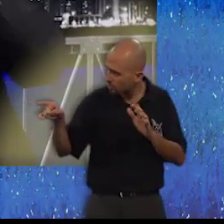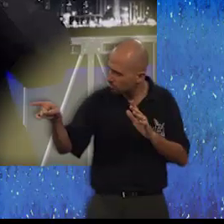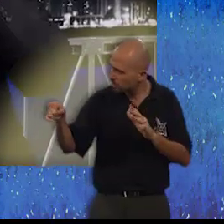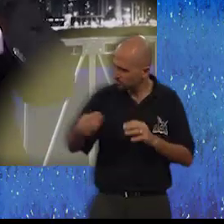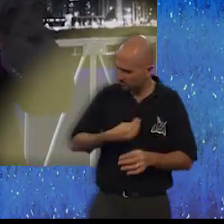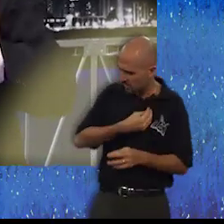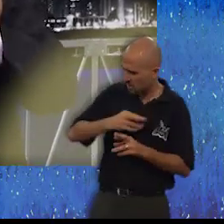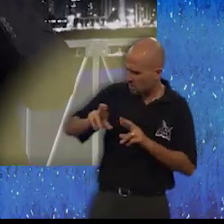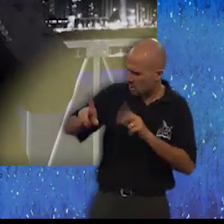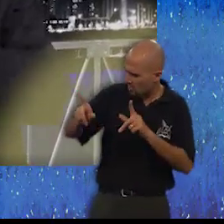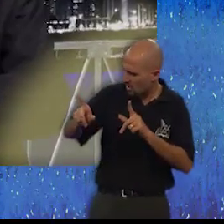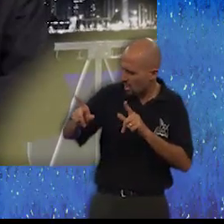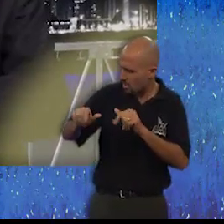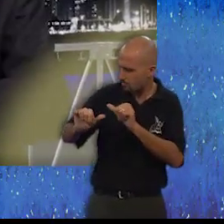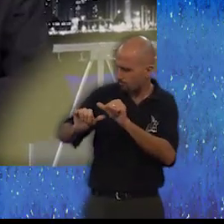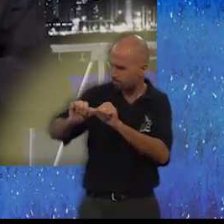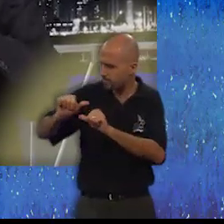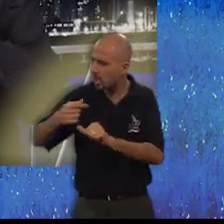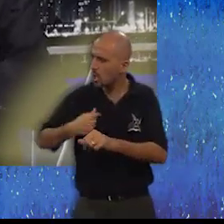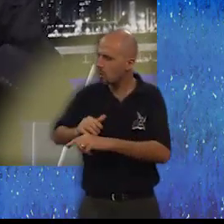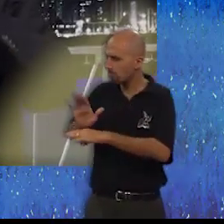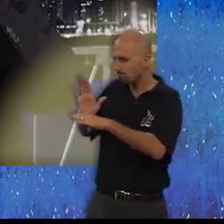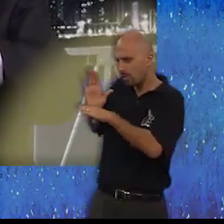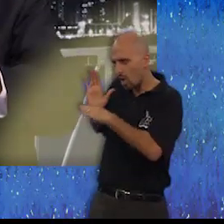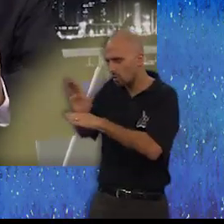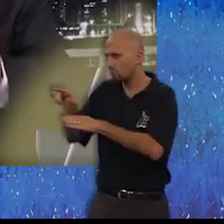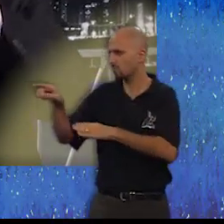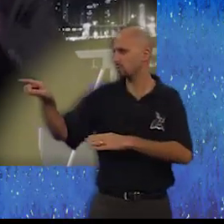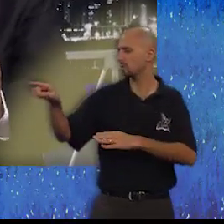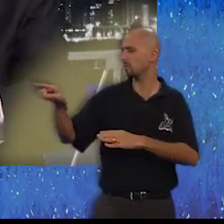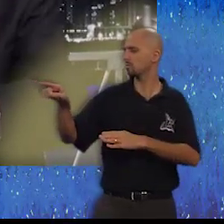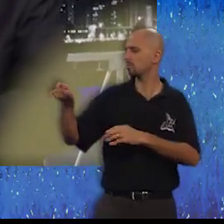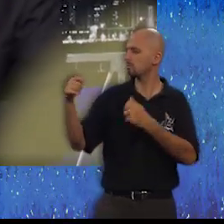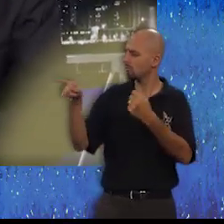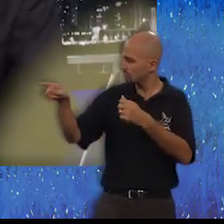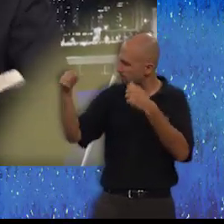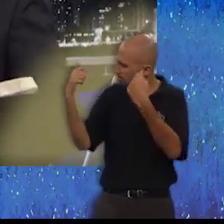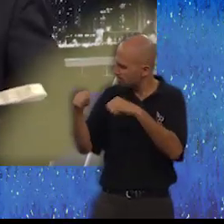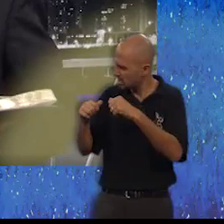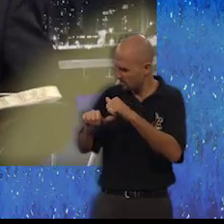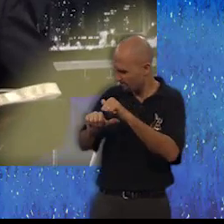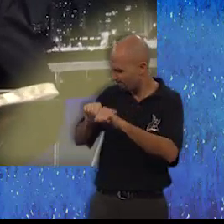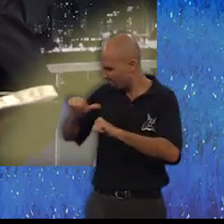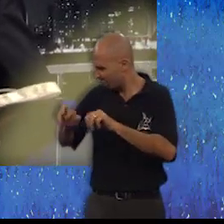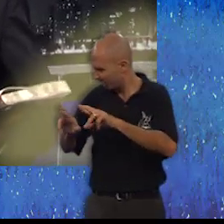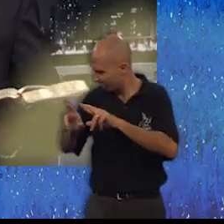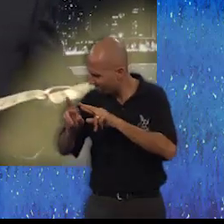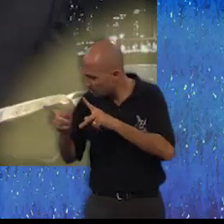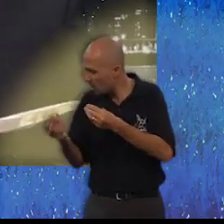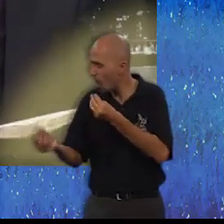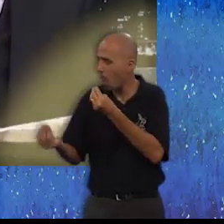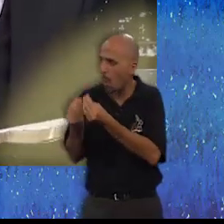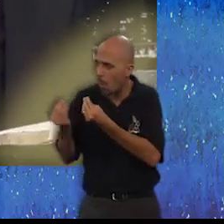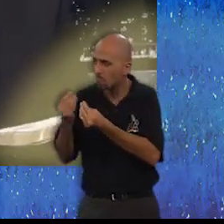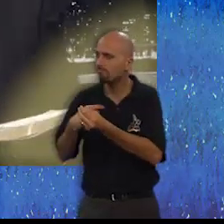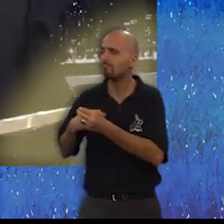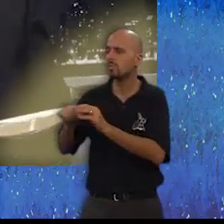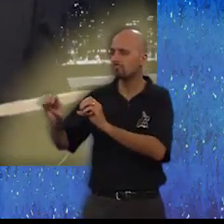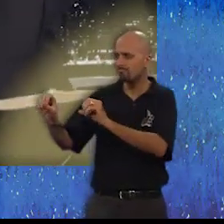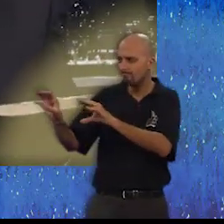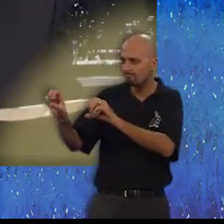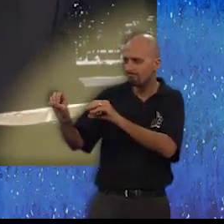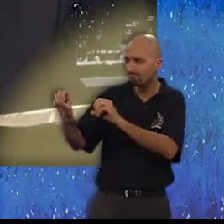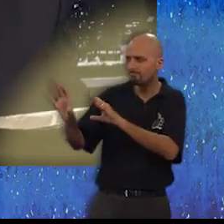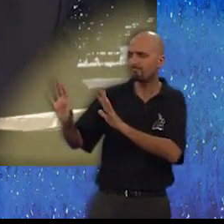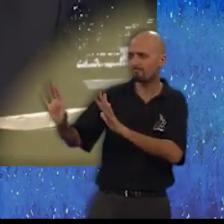Nicodemos, nascer de novo, eu vou te ajudar, entendeu? Eu vou te ajudar, você vai nascer de novo. E aí Nicodemos, então, não entende o